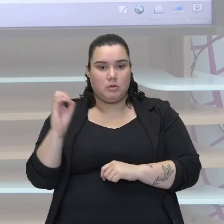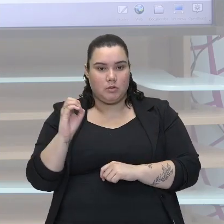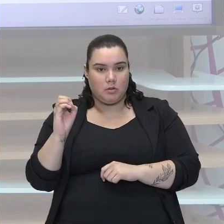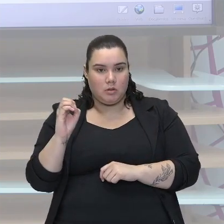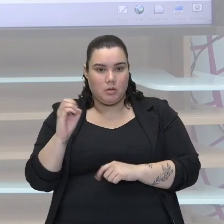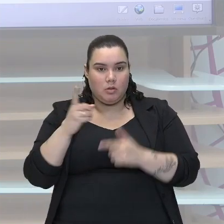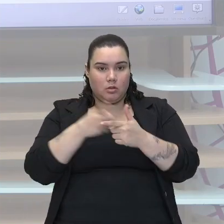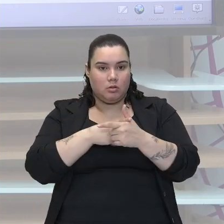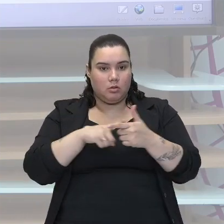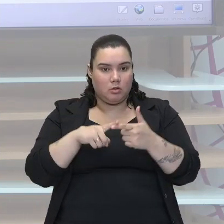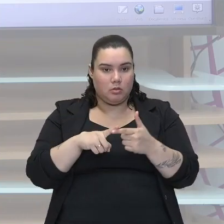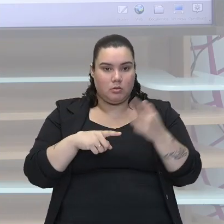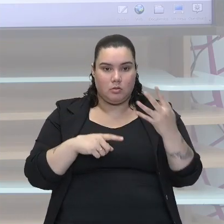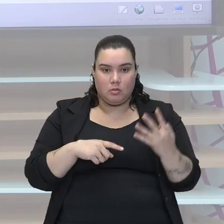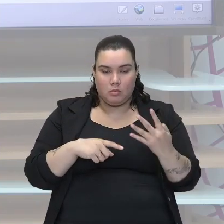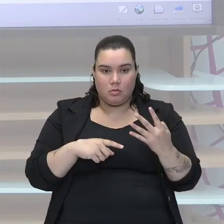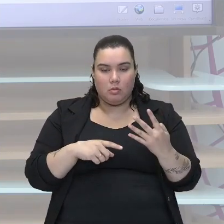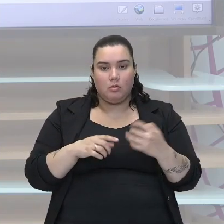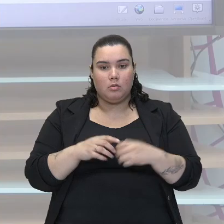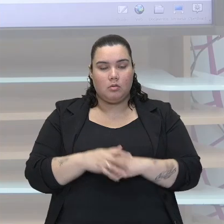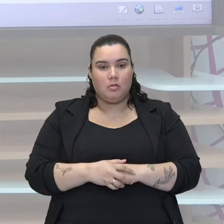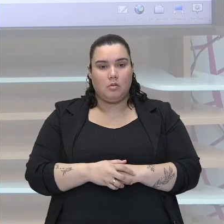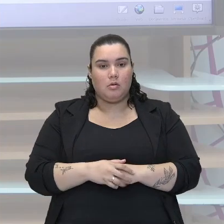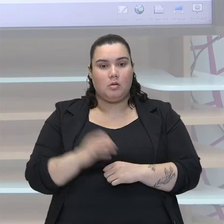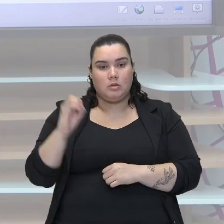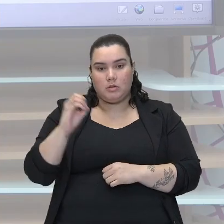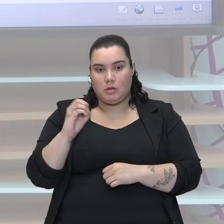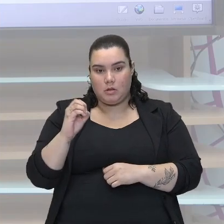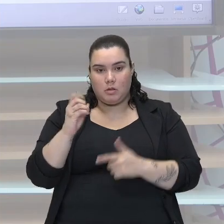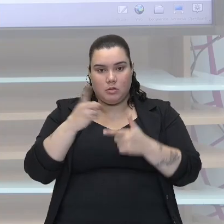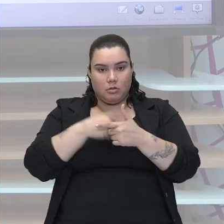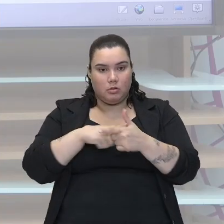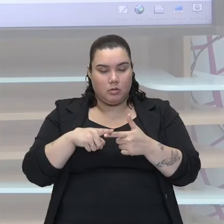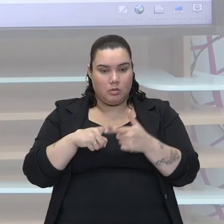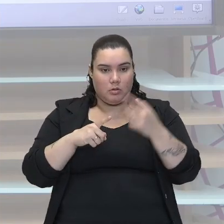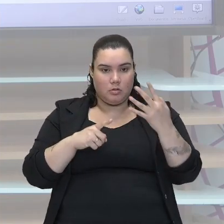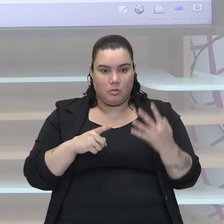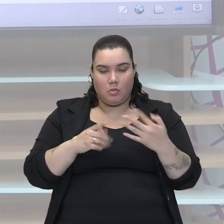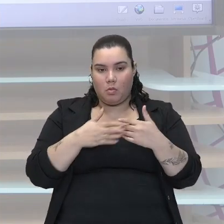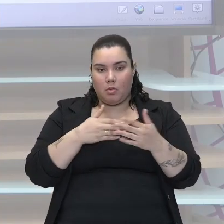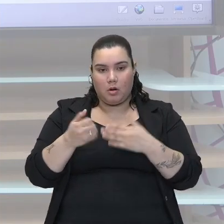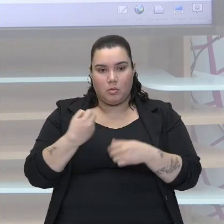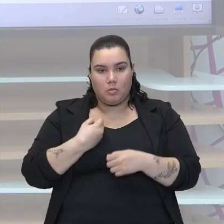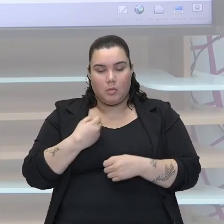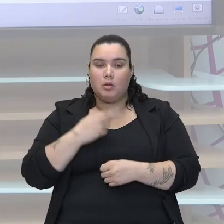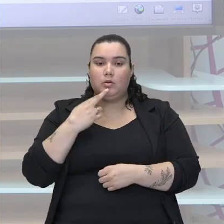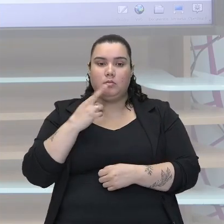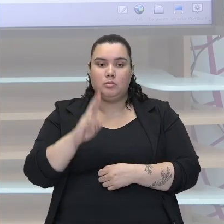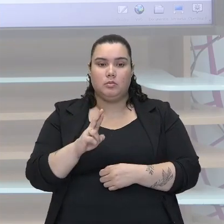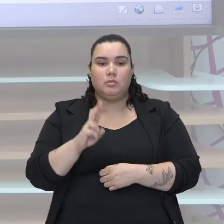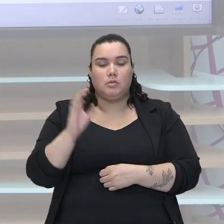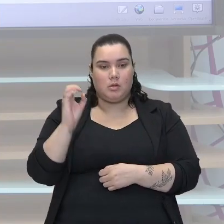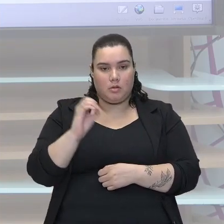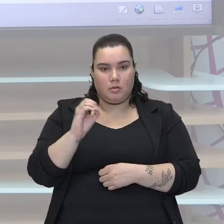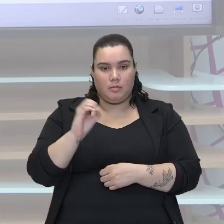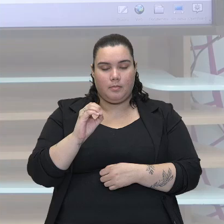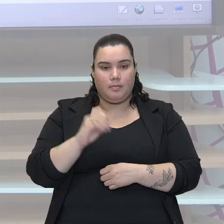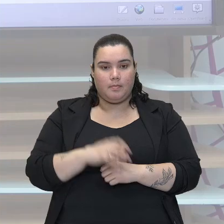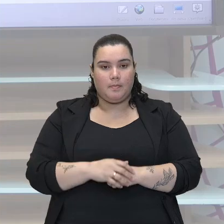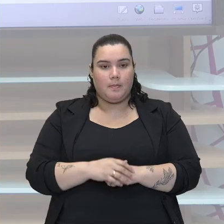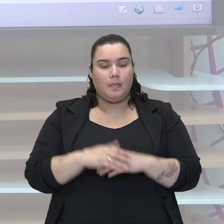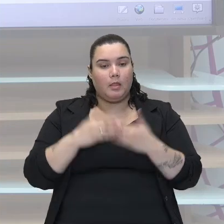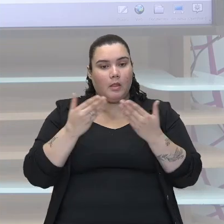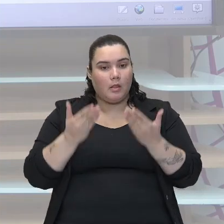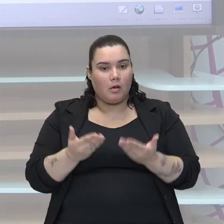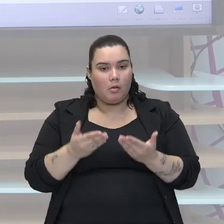e dividir por 4. Quando a gente tem 0 e divide por qualquer valor, o resultado ele é 0. Então,